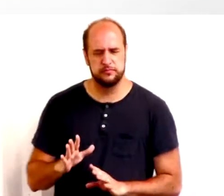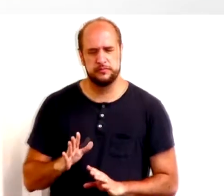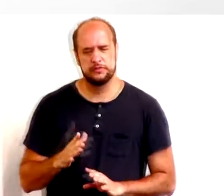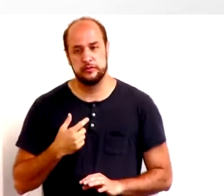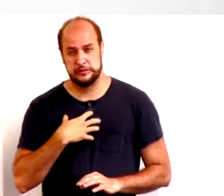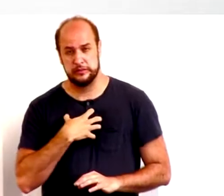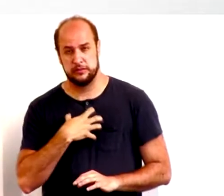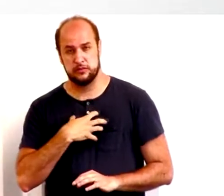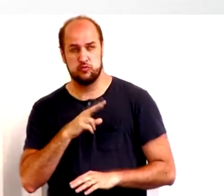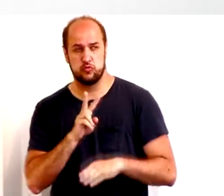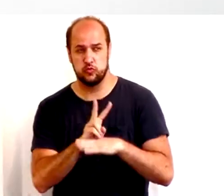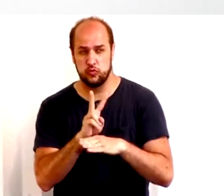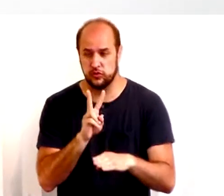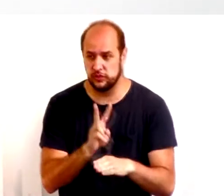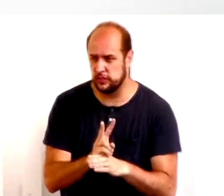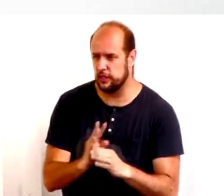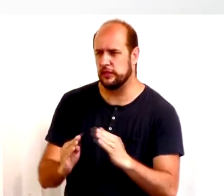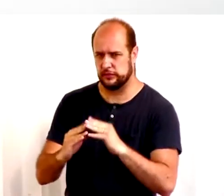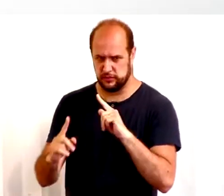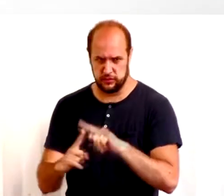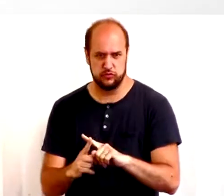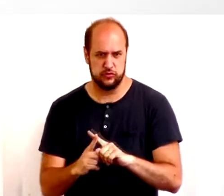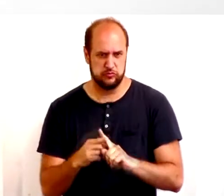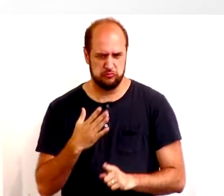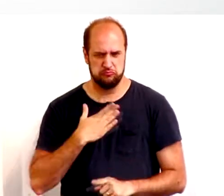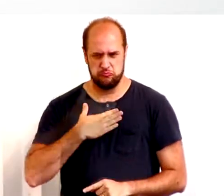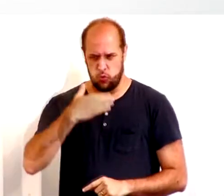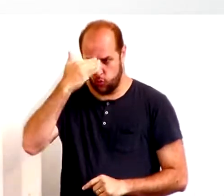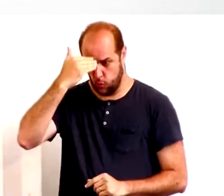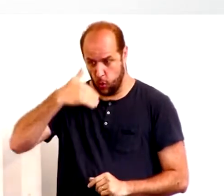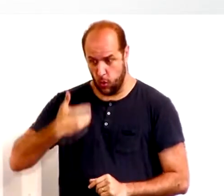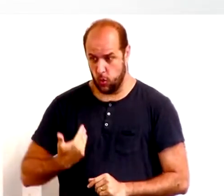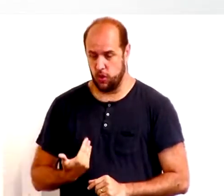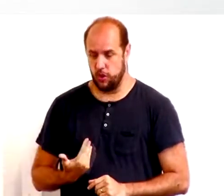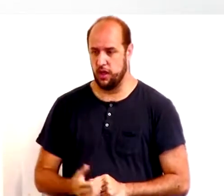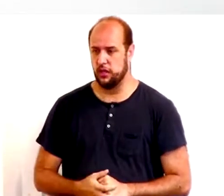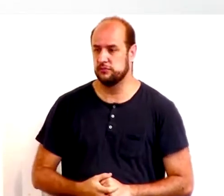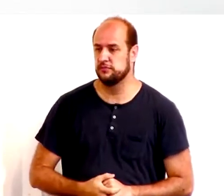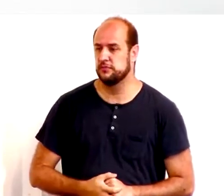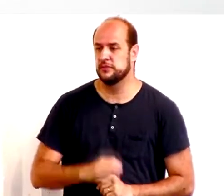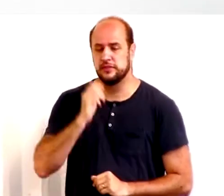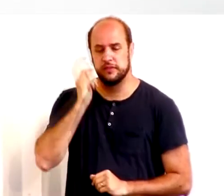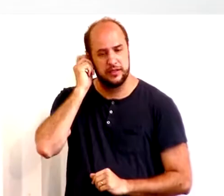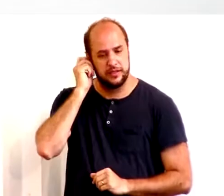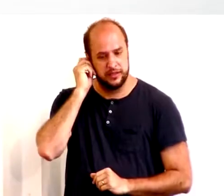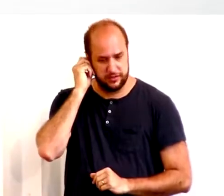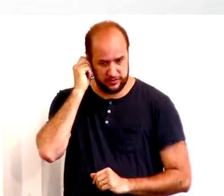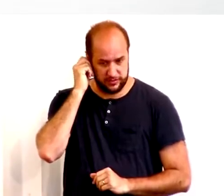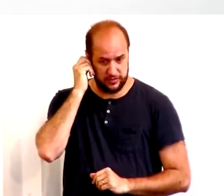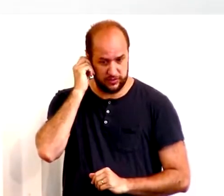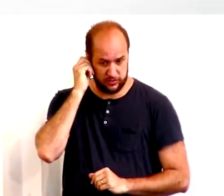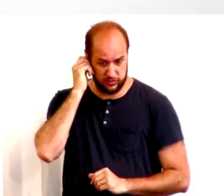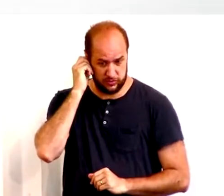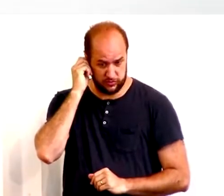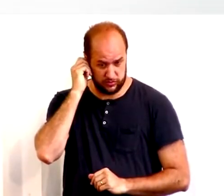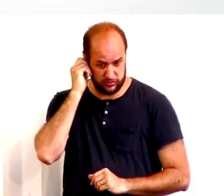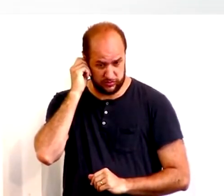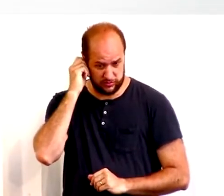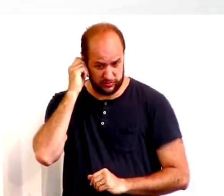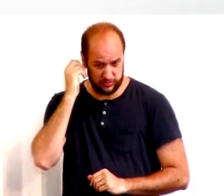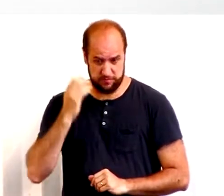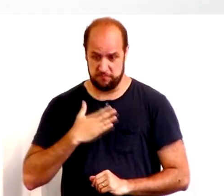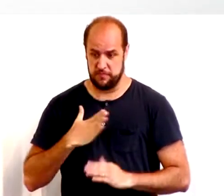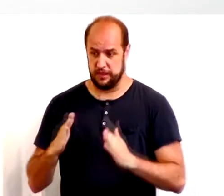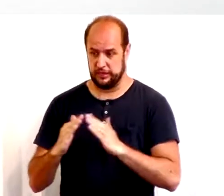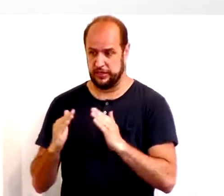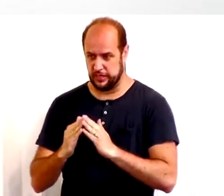foi pastorear a igreja de Deus, lecionar na nossa casa formadora de pastores. Eu louvo a Deus por